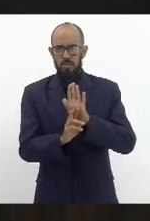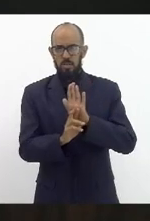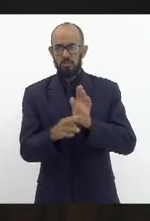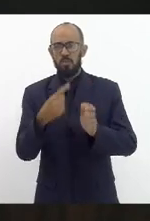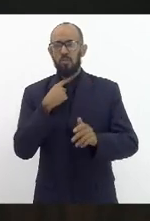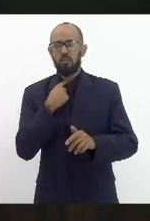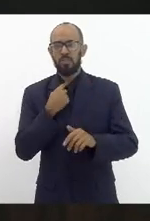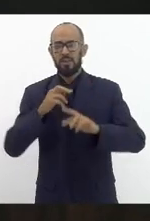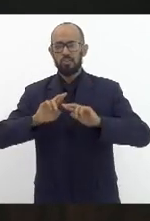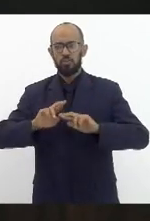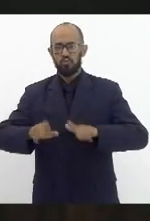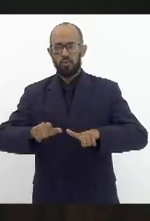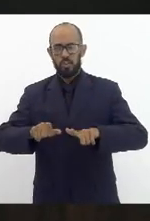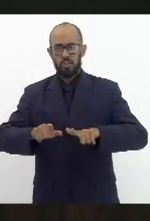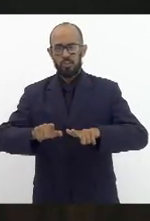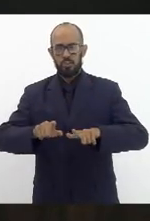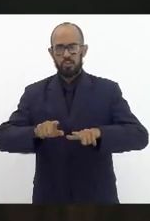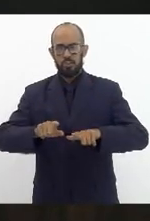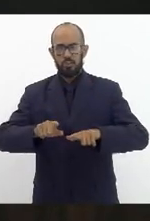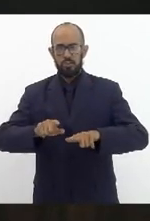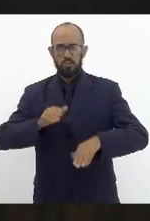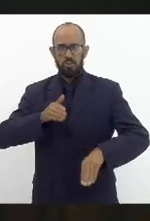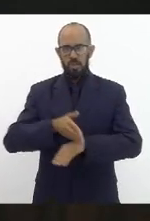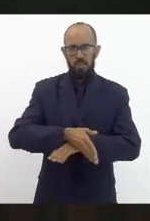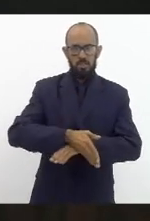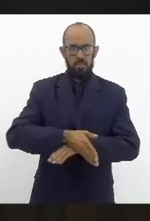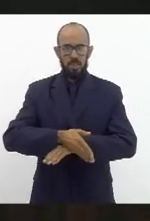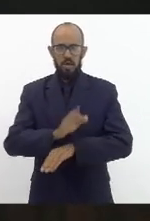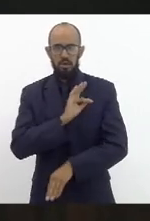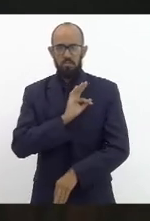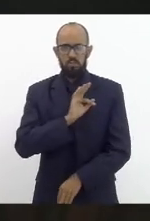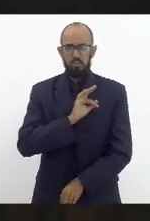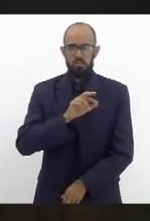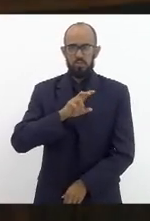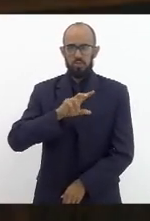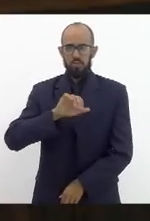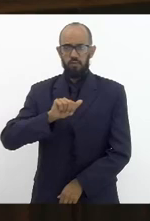vontade diferenciada de incorporar, de entrar na Polícia Civil.